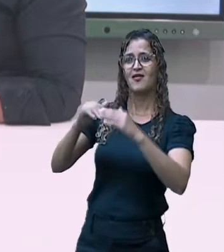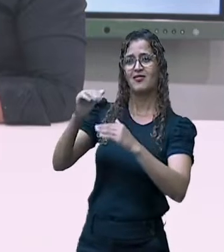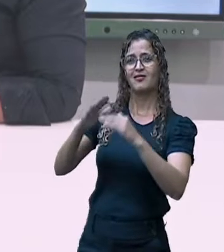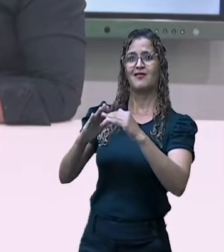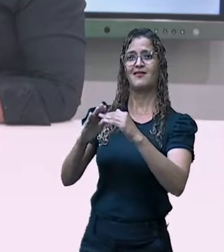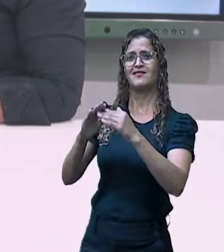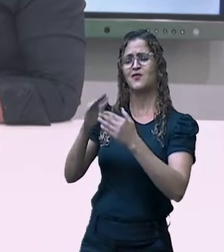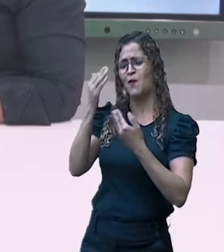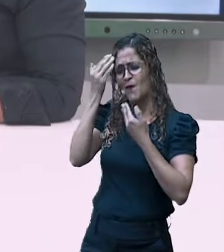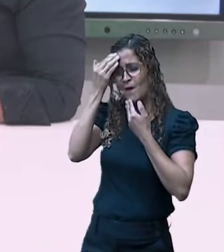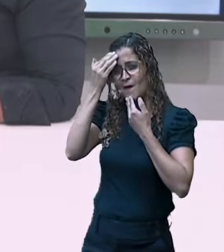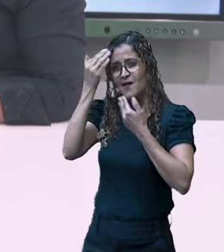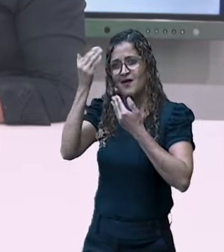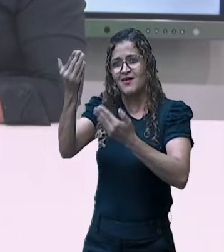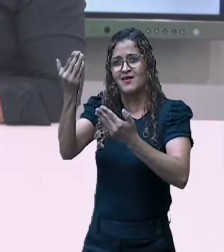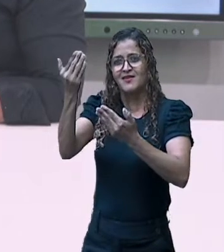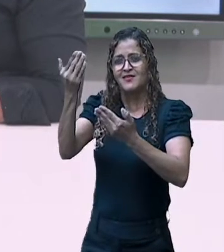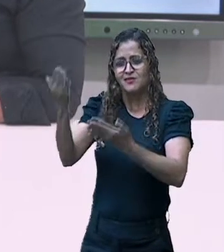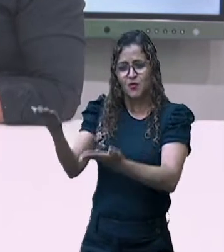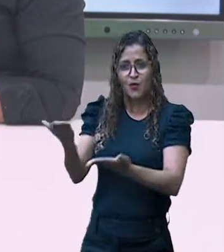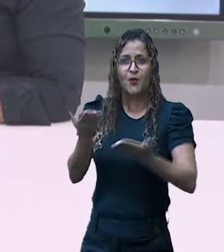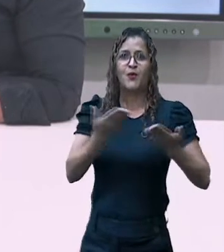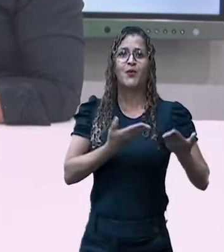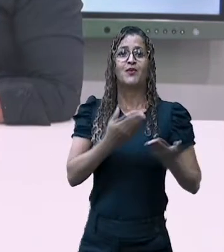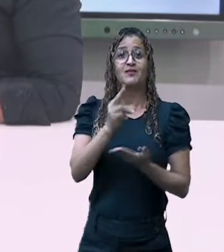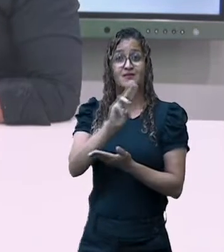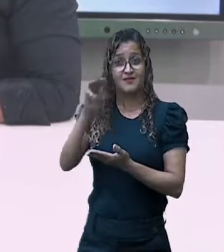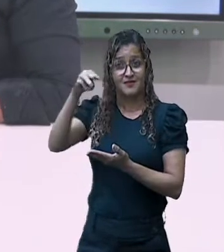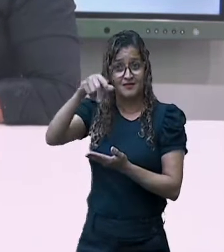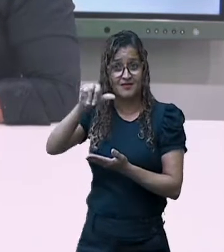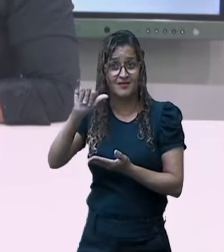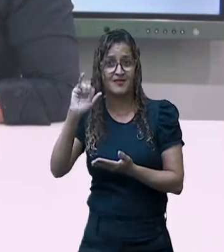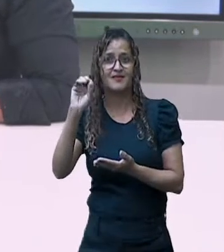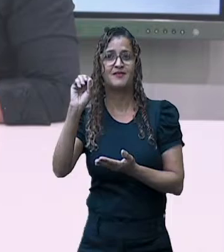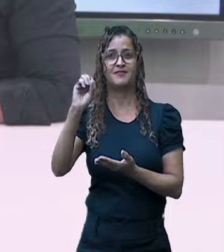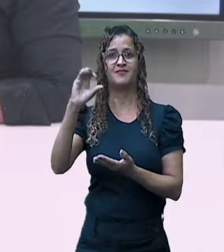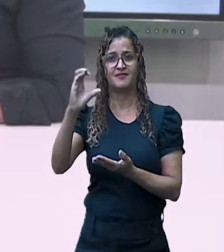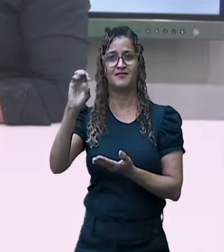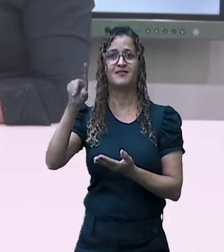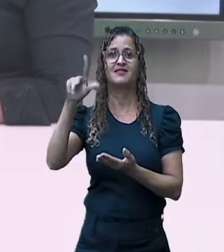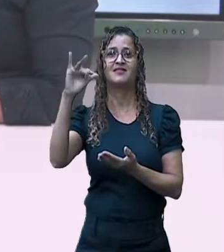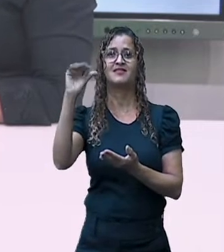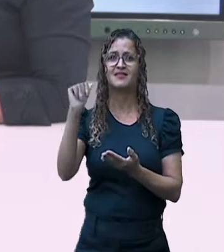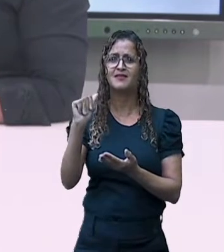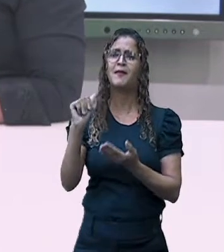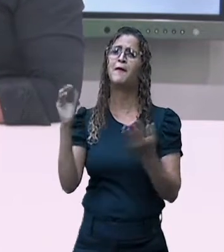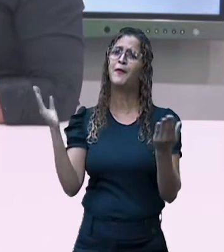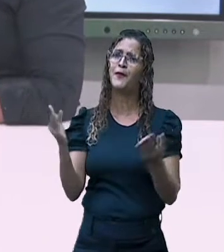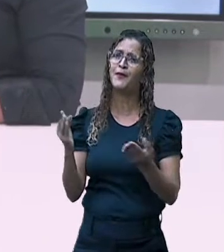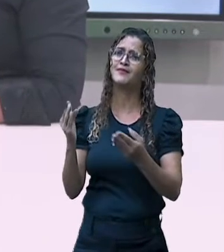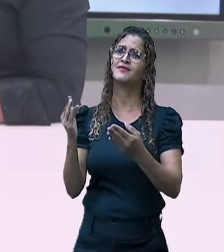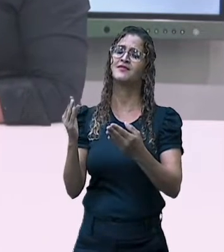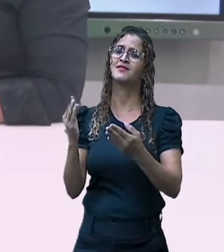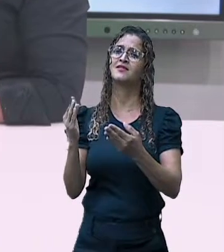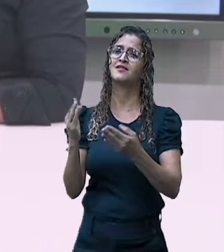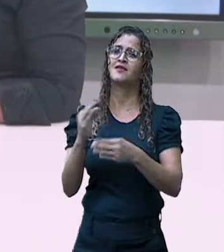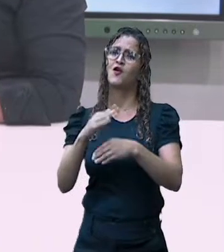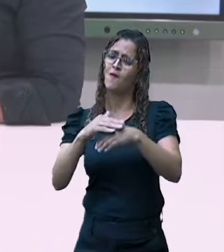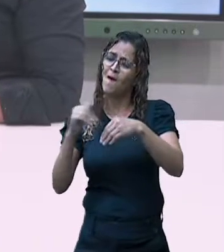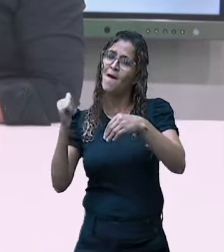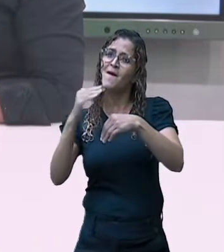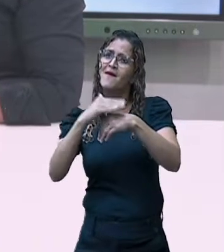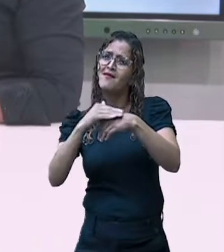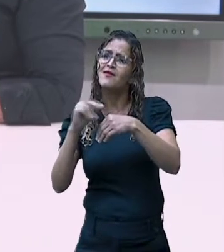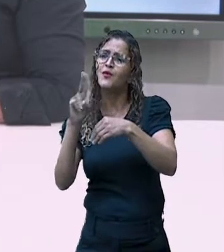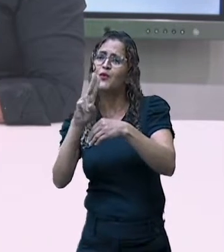pessoal, tudo bem? Meu nome é Maria Cecília, mas vocês podem me chamar de Tia Cissa. Eu sou dentista e estou